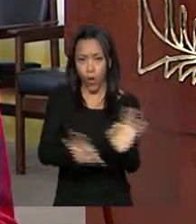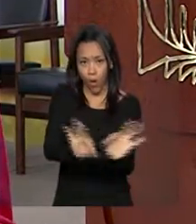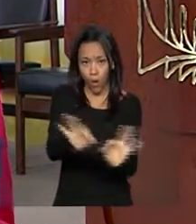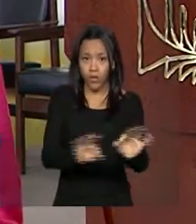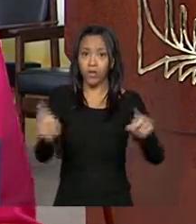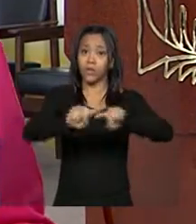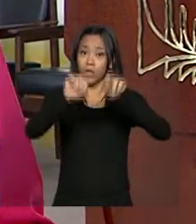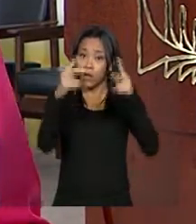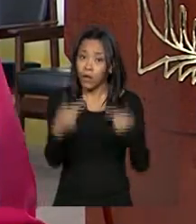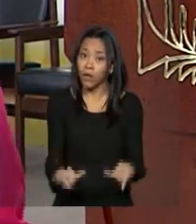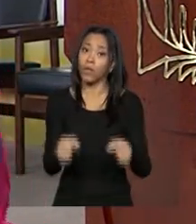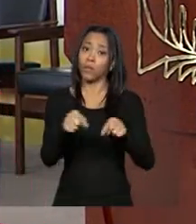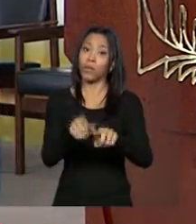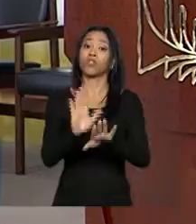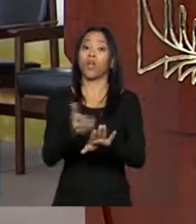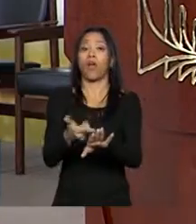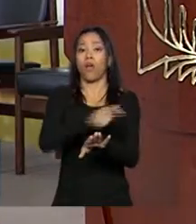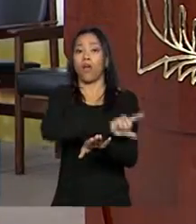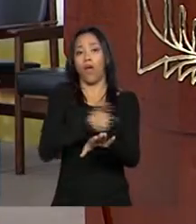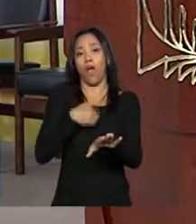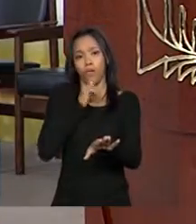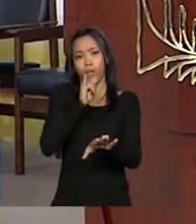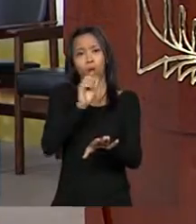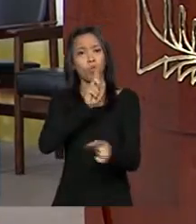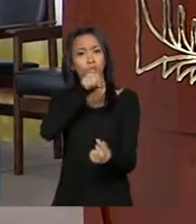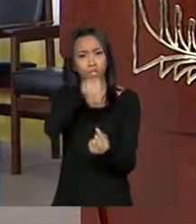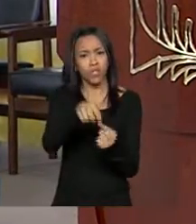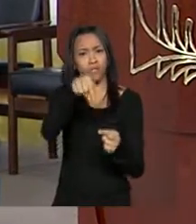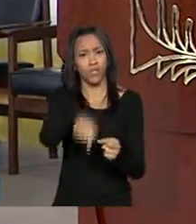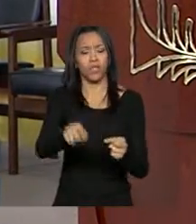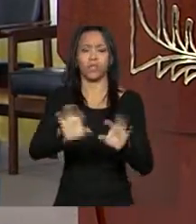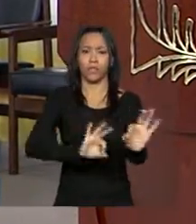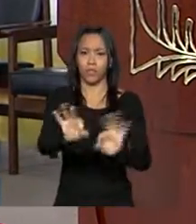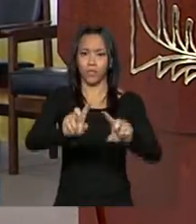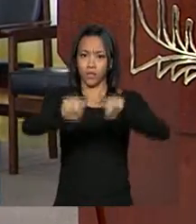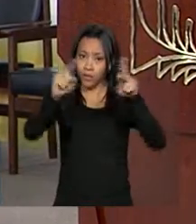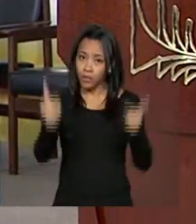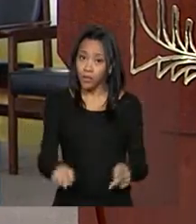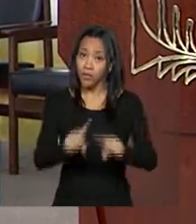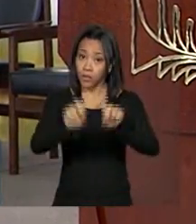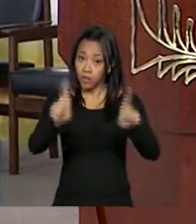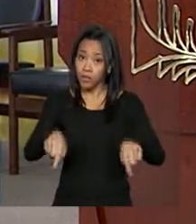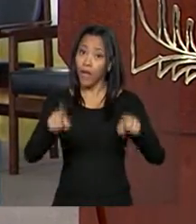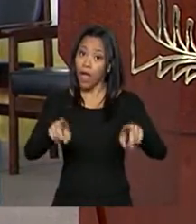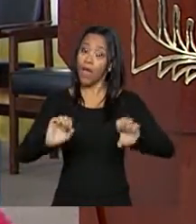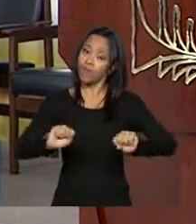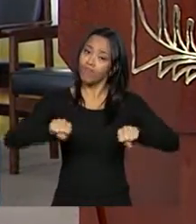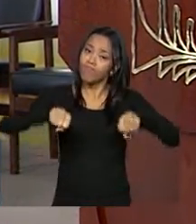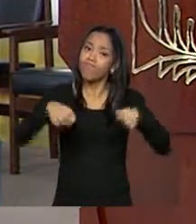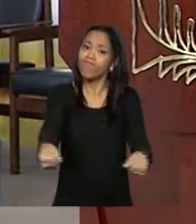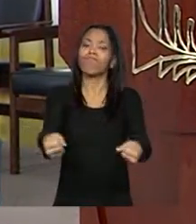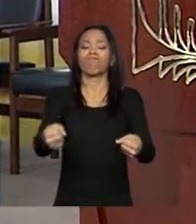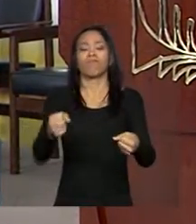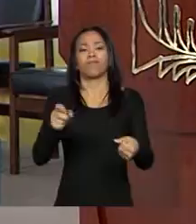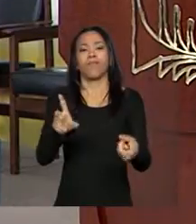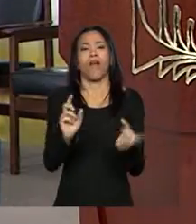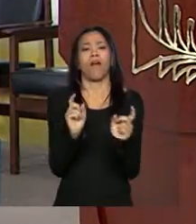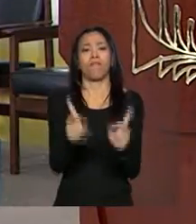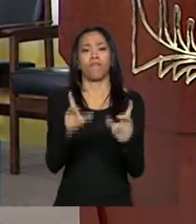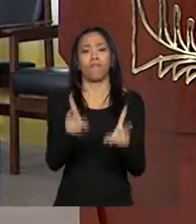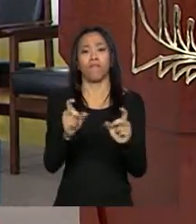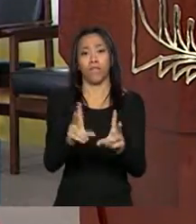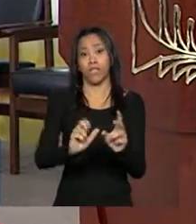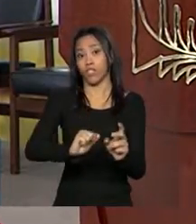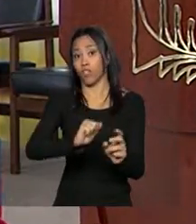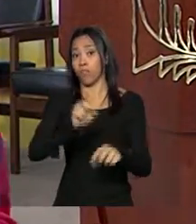Armando Monteiro já havia anunciado, o principal objetivo é fortalecer a inserção comercial do Brasil no cenário internacional.